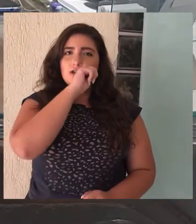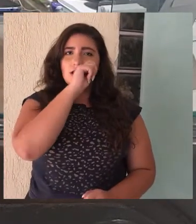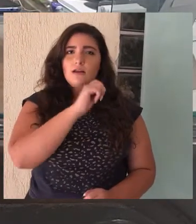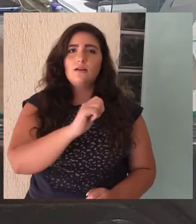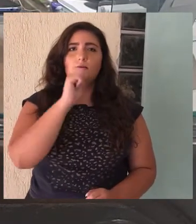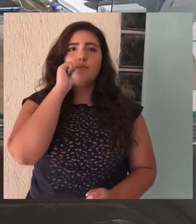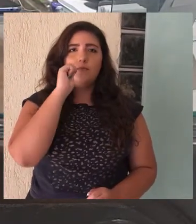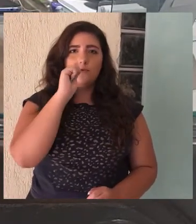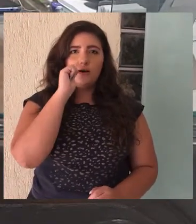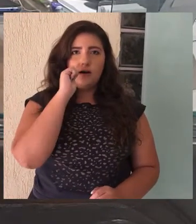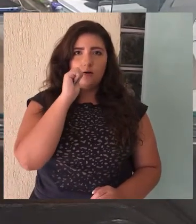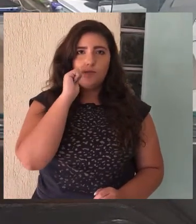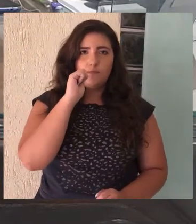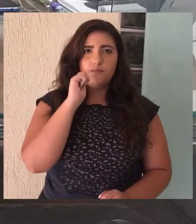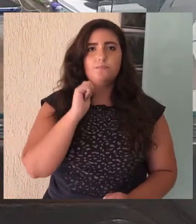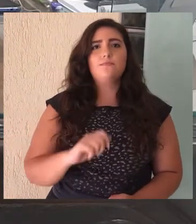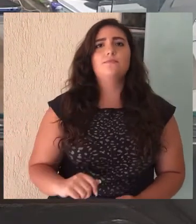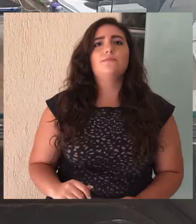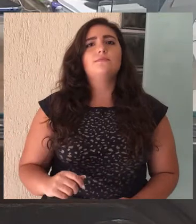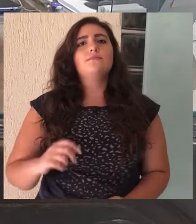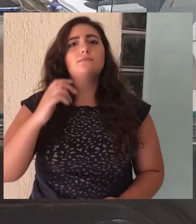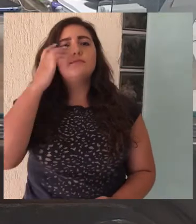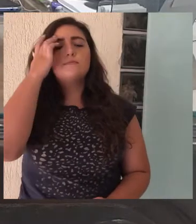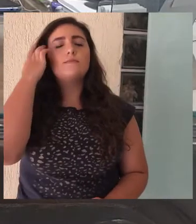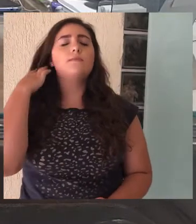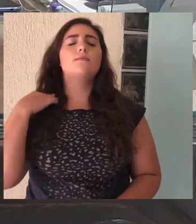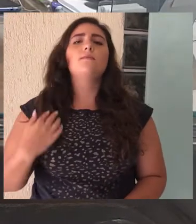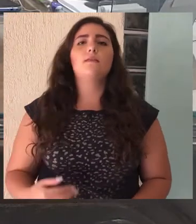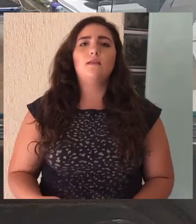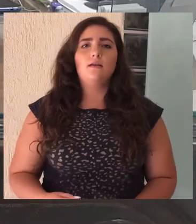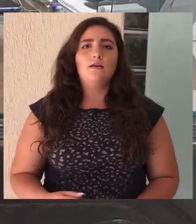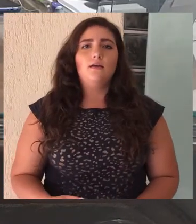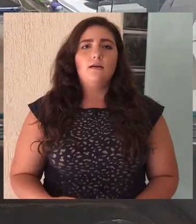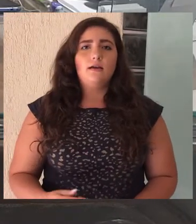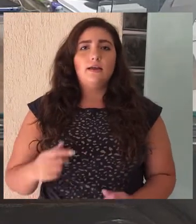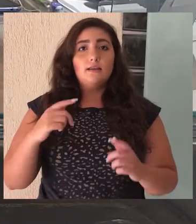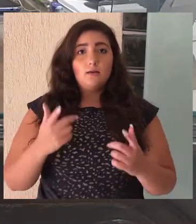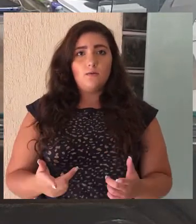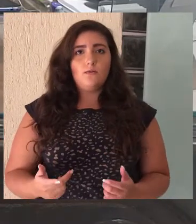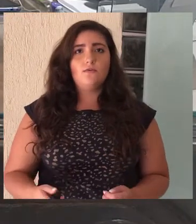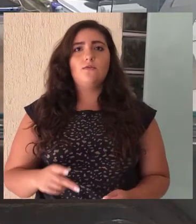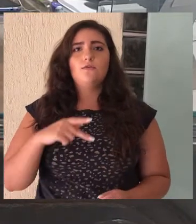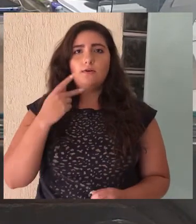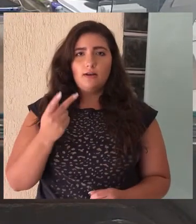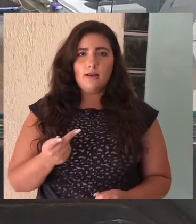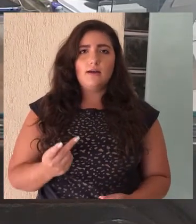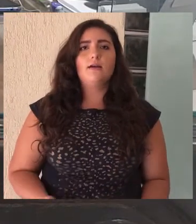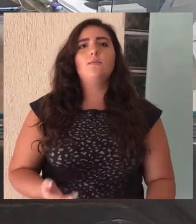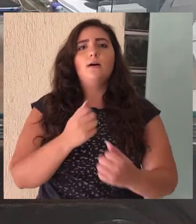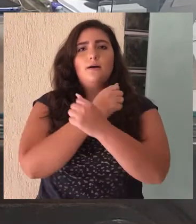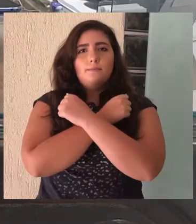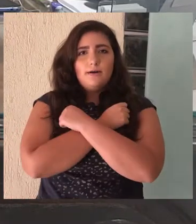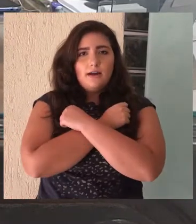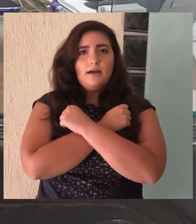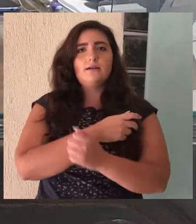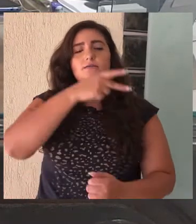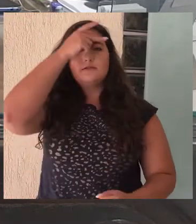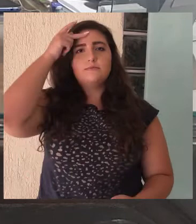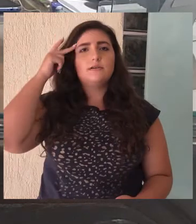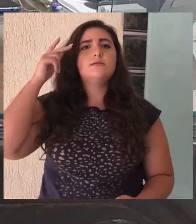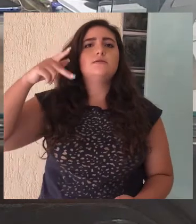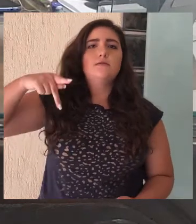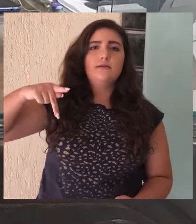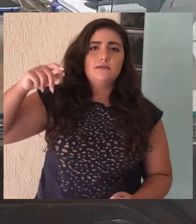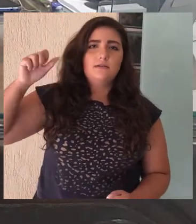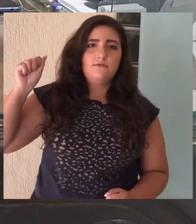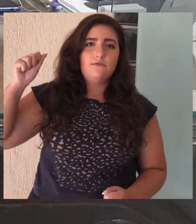dúvidas e alguns questionamentos em respeito à higiene bucal. Então, estou mandando um abraço aí para vocês da